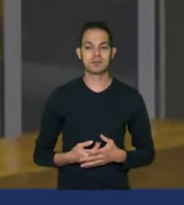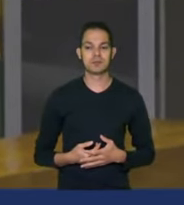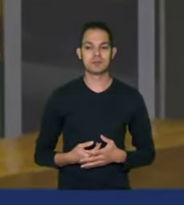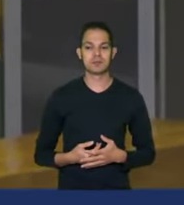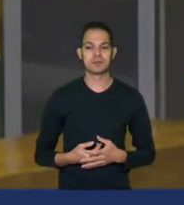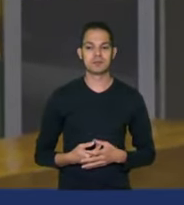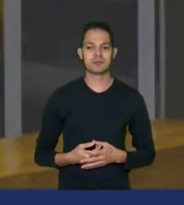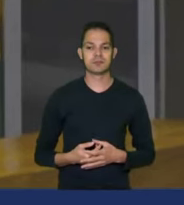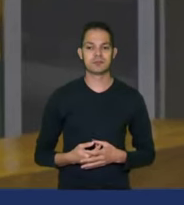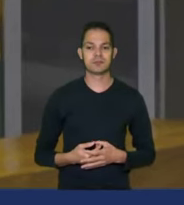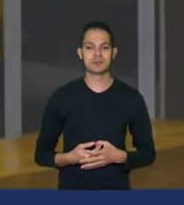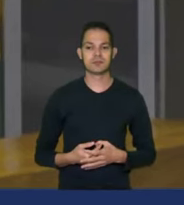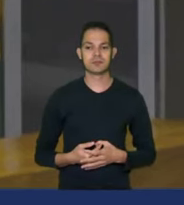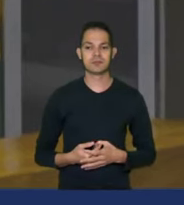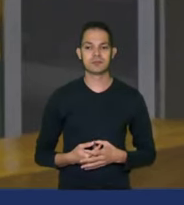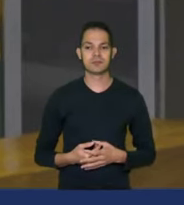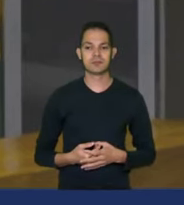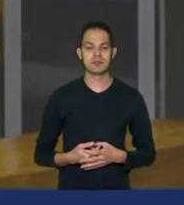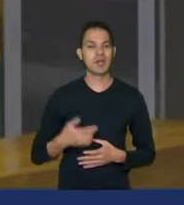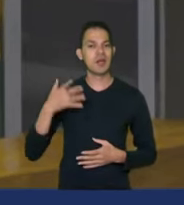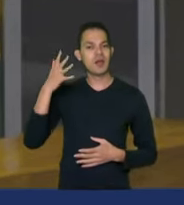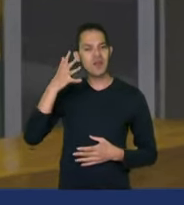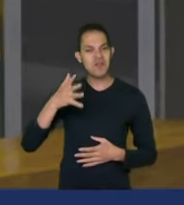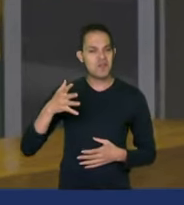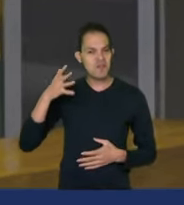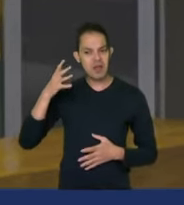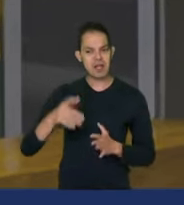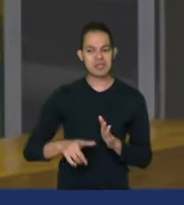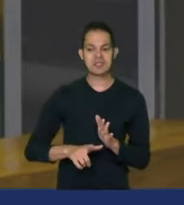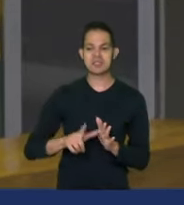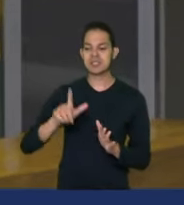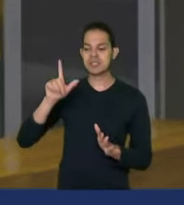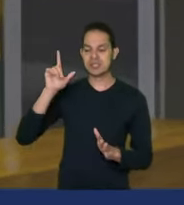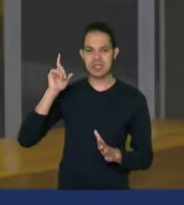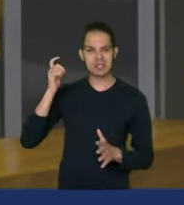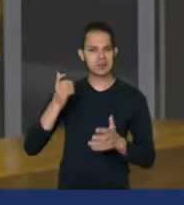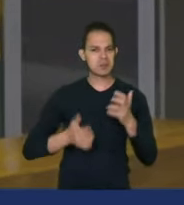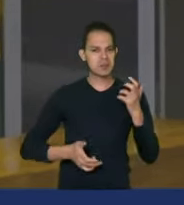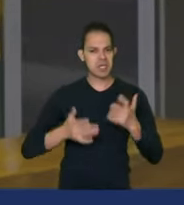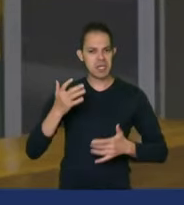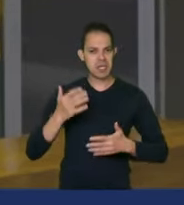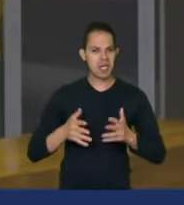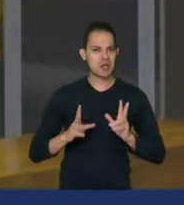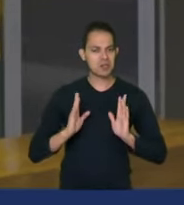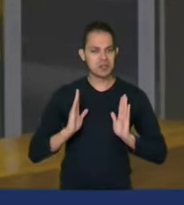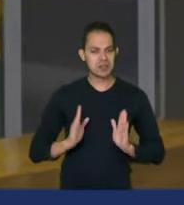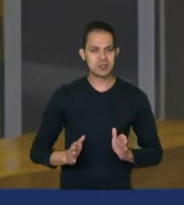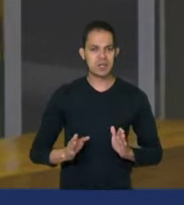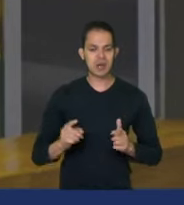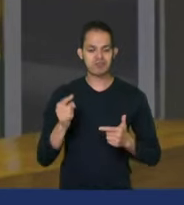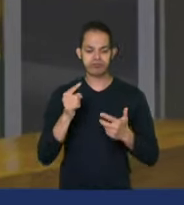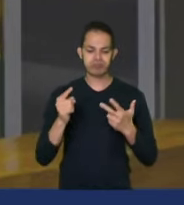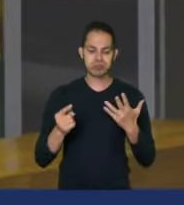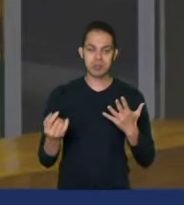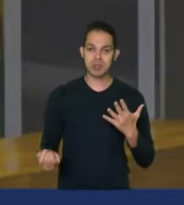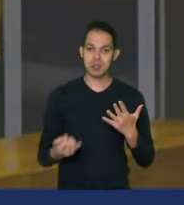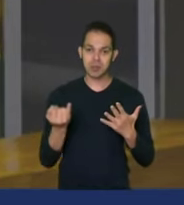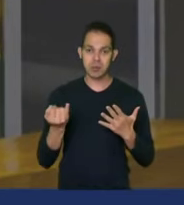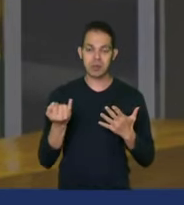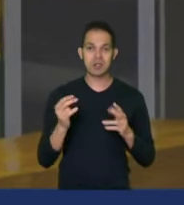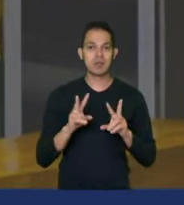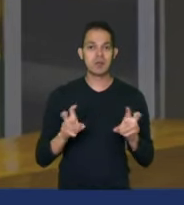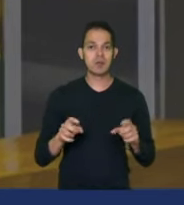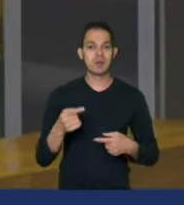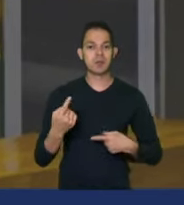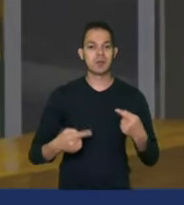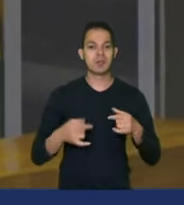diversas falas anteriores já ressaltaram questões importantes sobre política energética. Eu